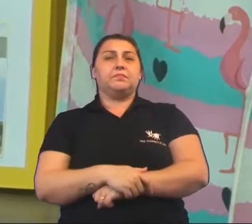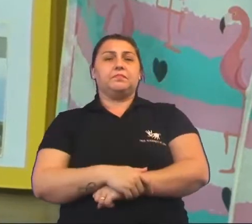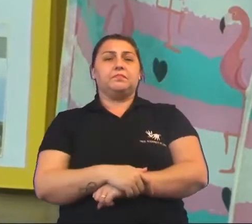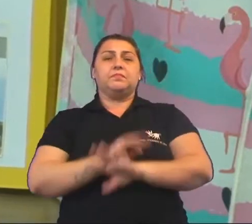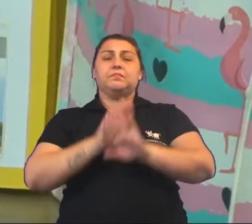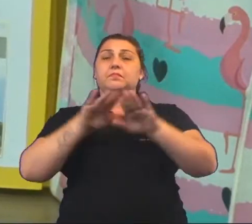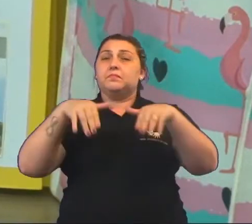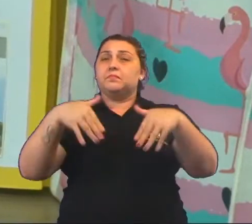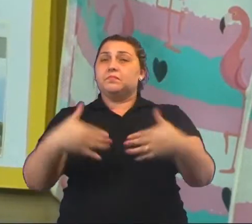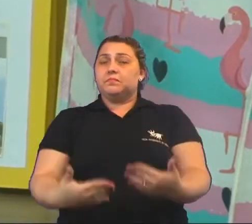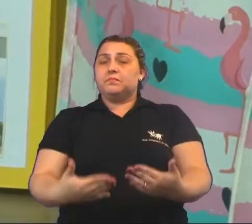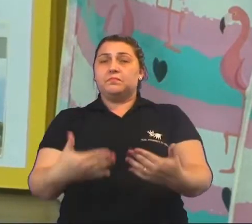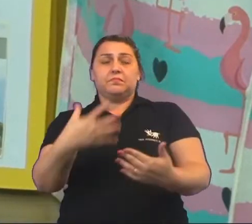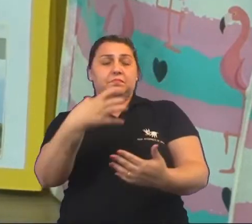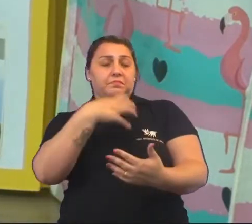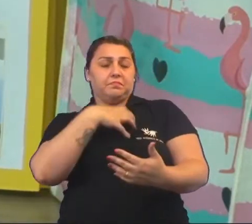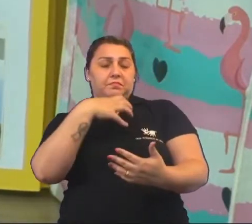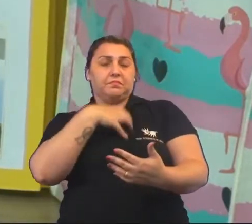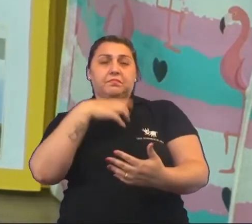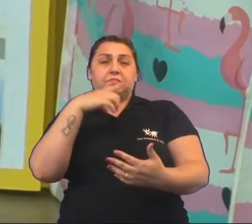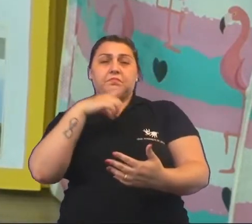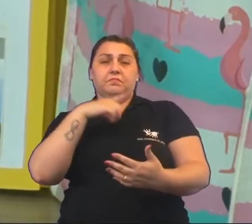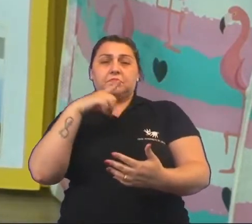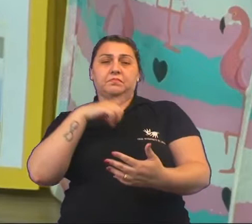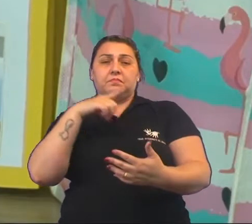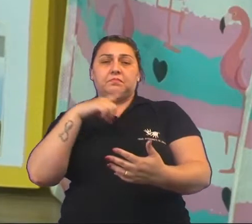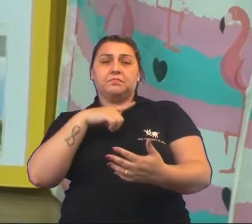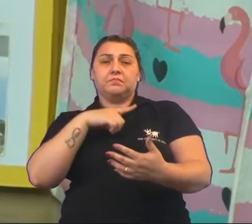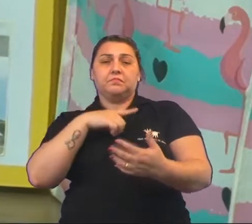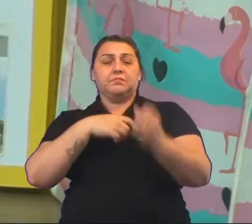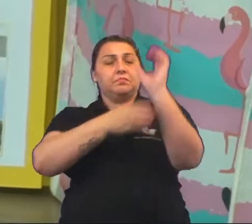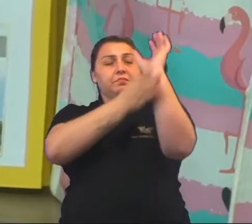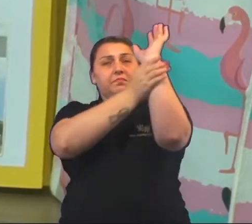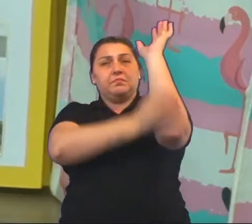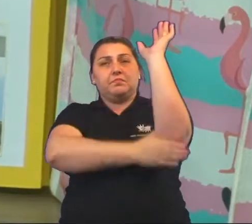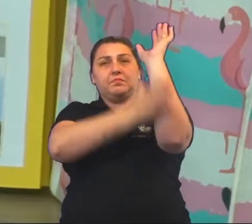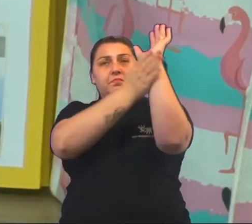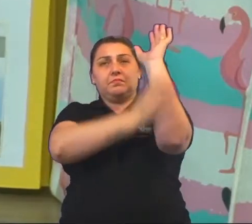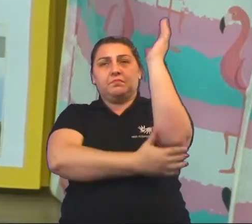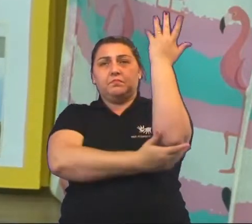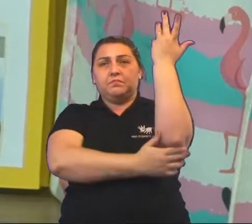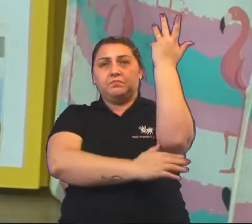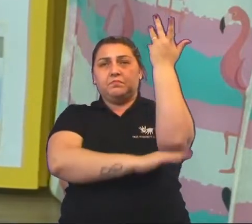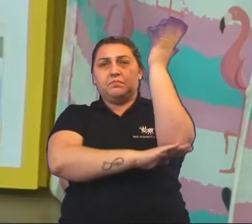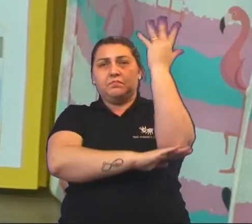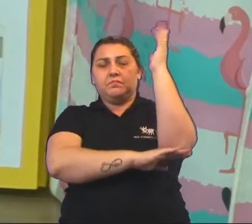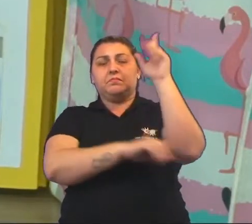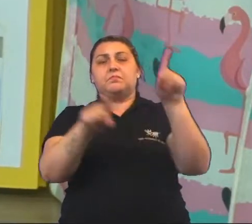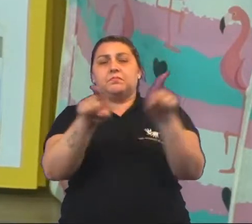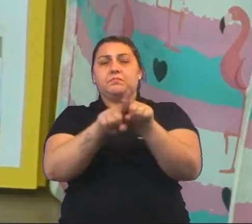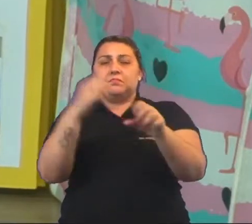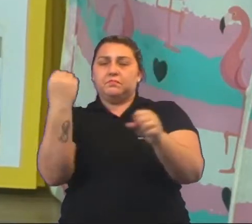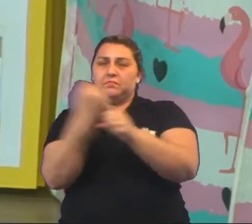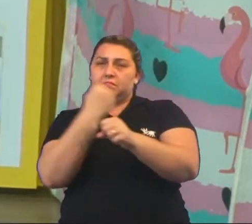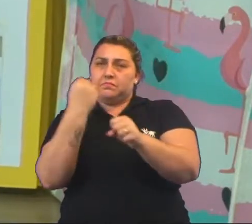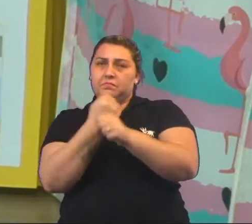Qual o formato que tem aqui o caule da árvore? E aqui também tem uma construção.